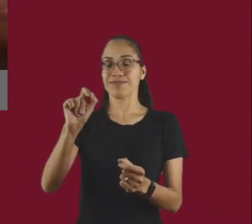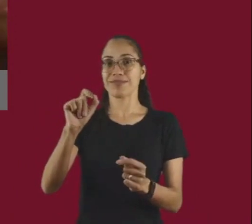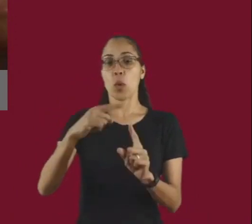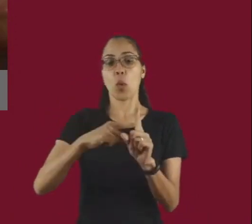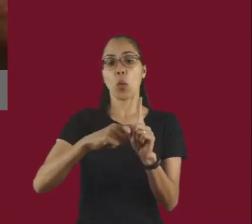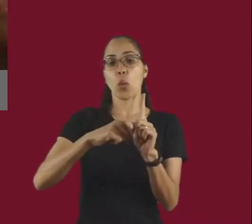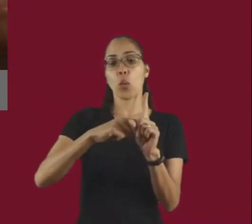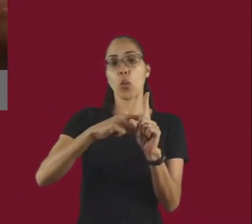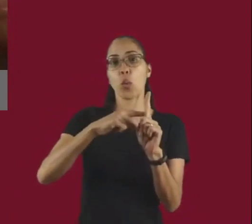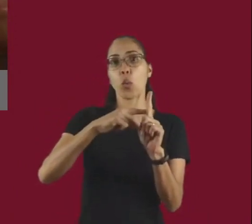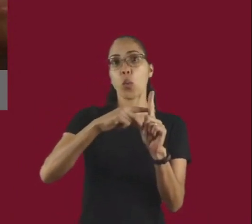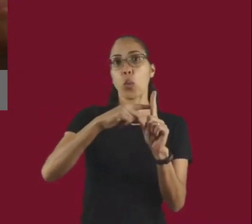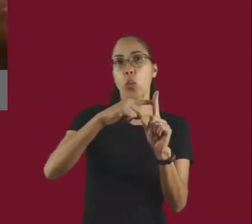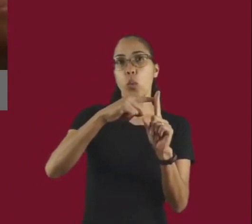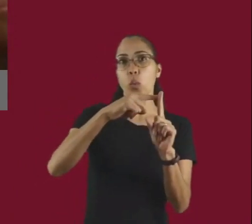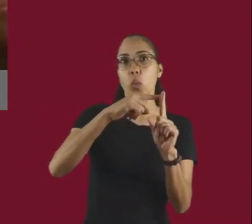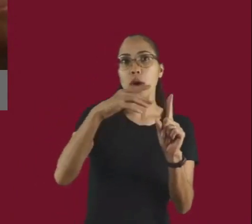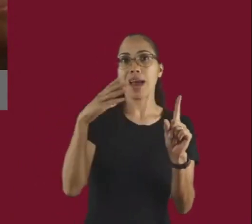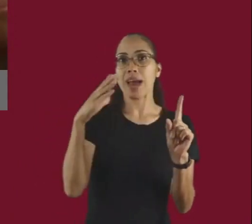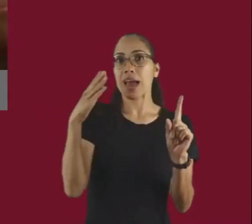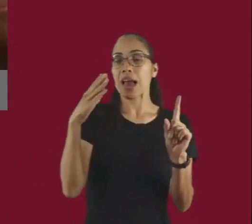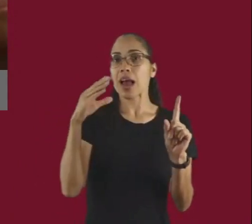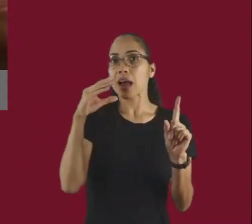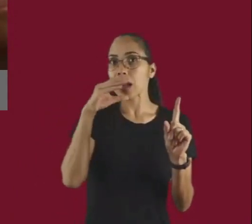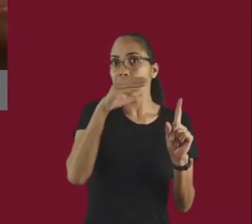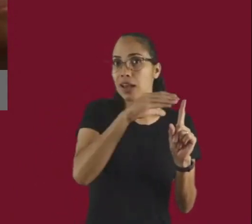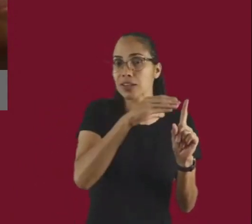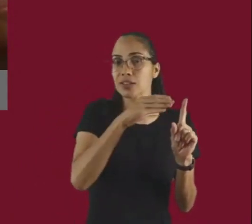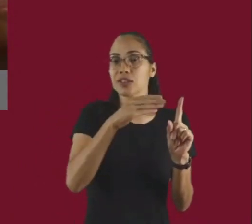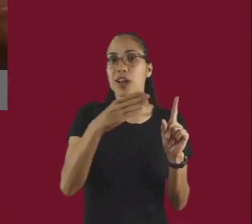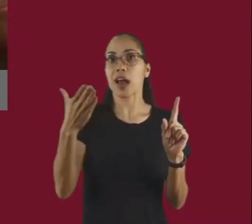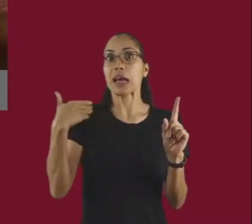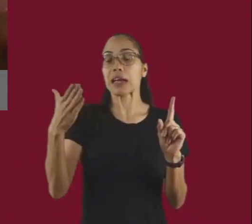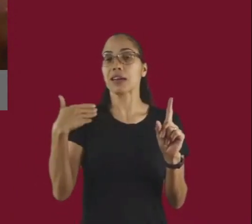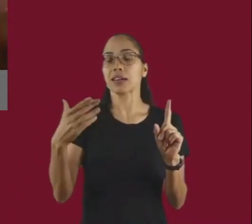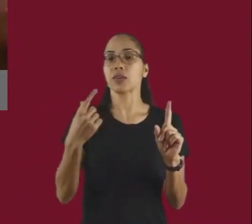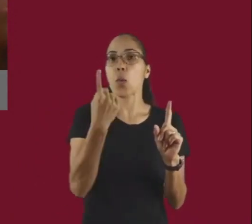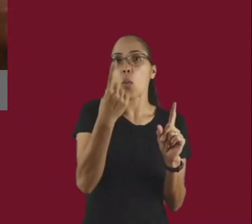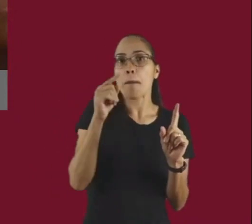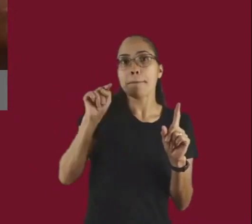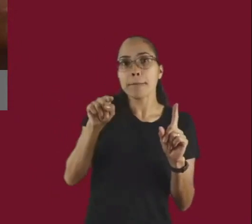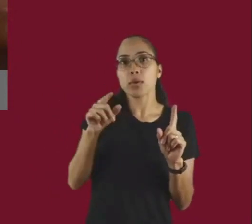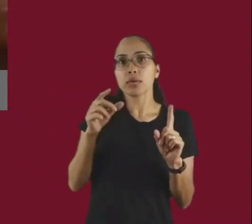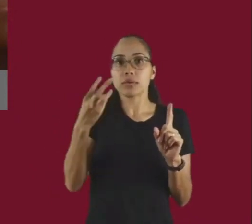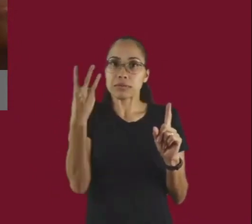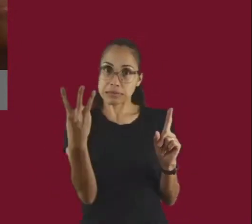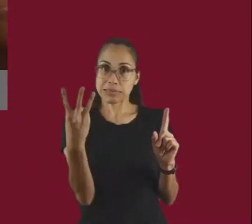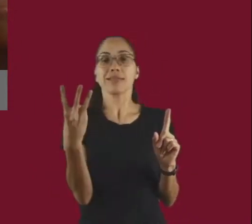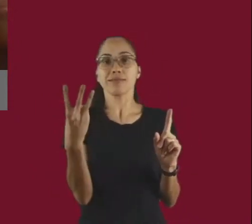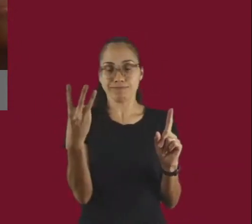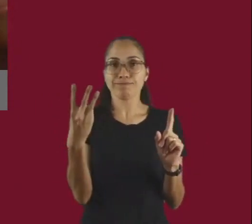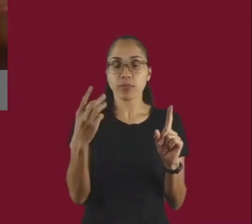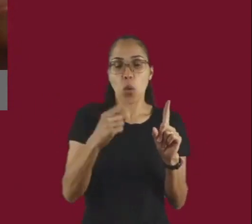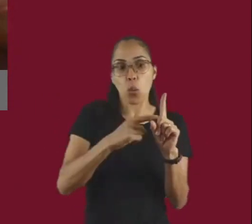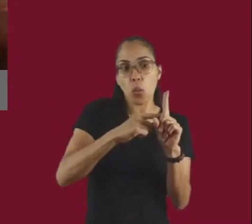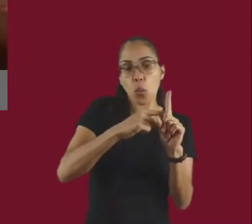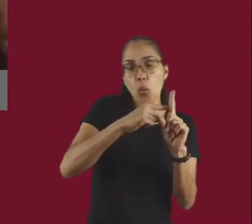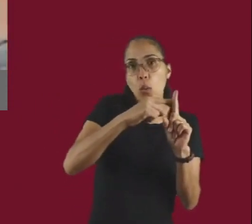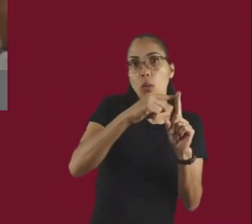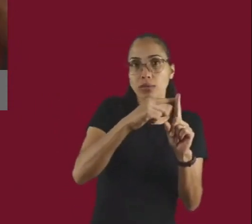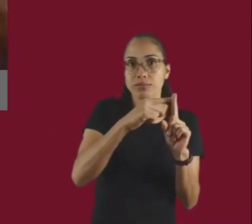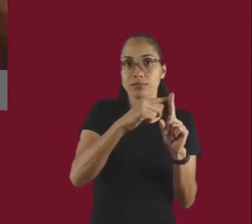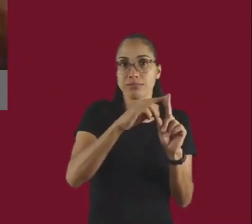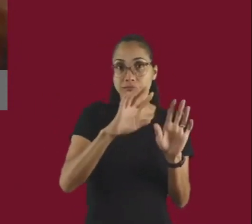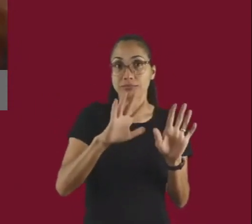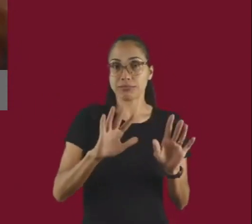Grau. Com 1,3, a gente está vivendo o que a gente viveu nesse ano. É, há uns